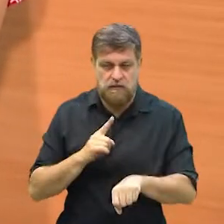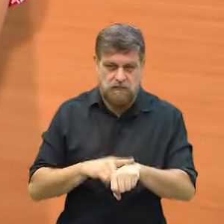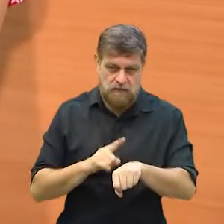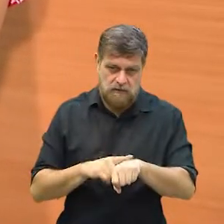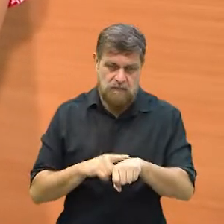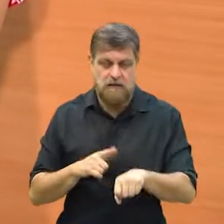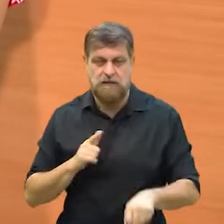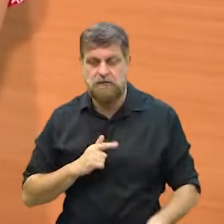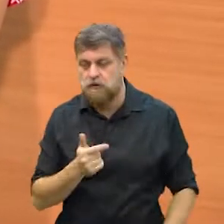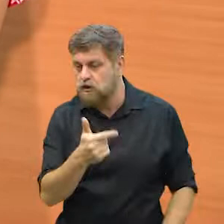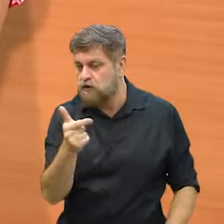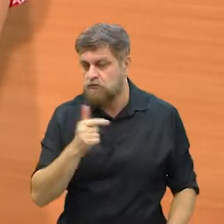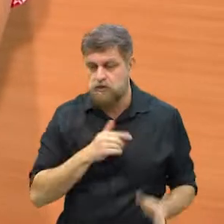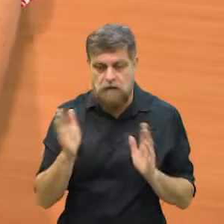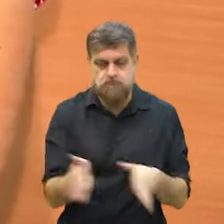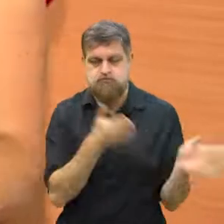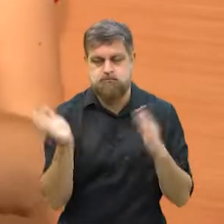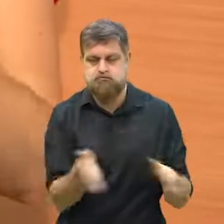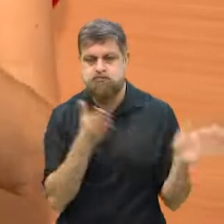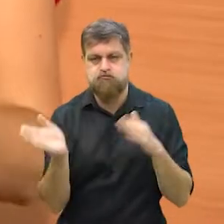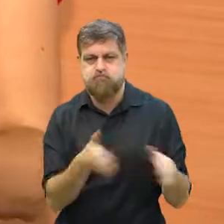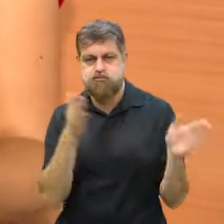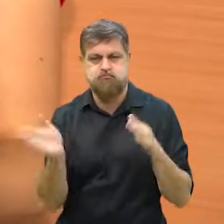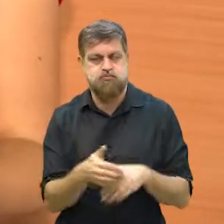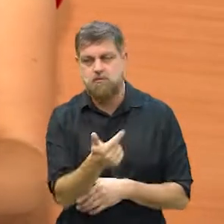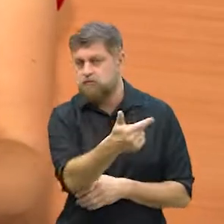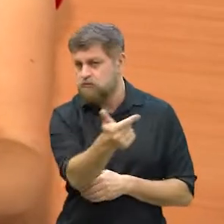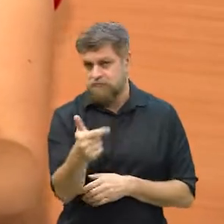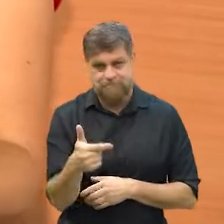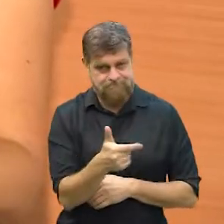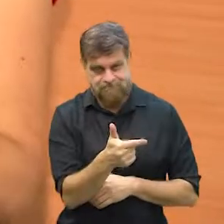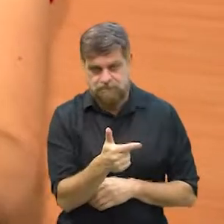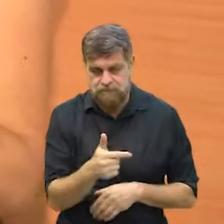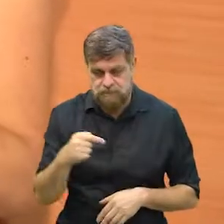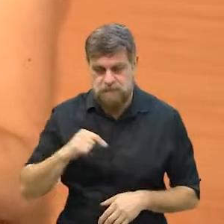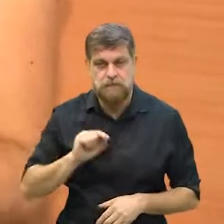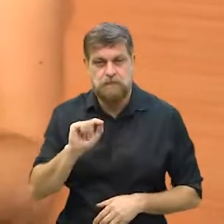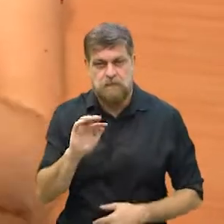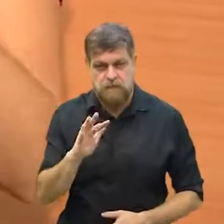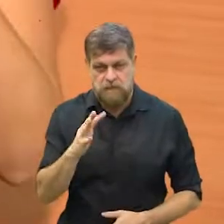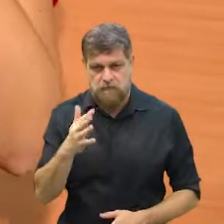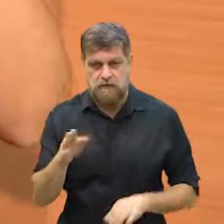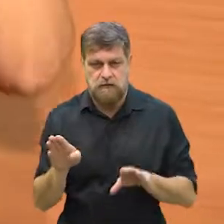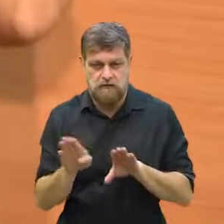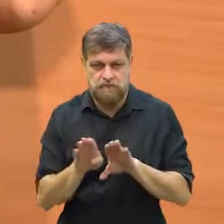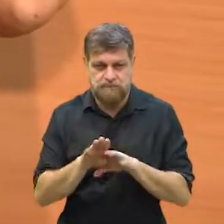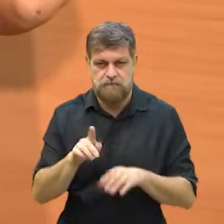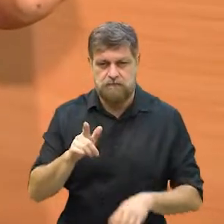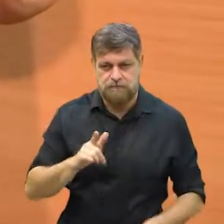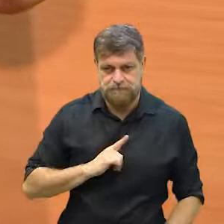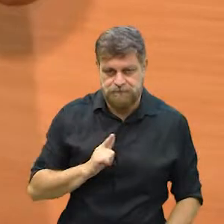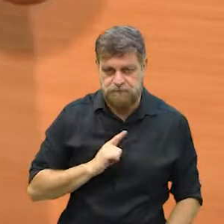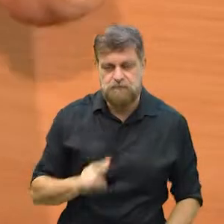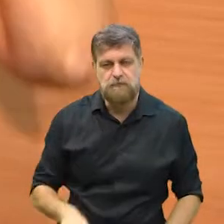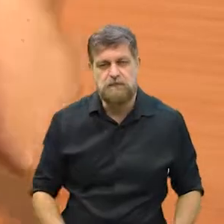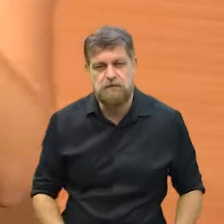e, ao mesmo tempo, você não tinha uma produção suficiente, né? E aí tem aspectos também,